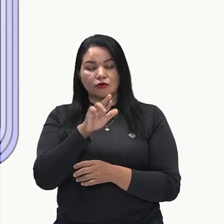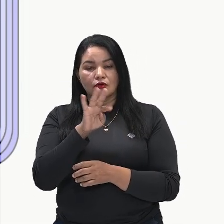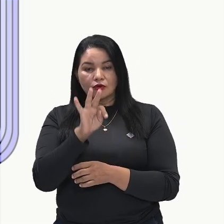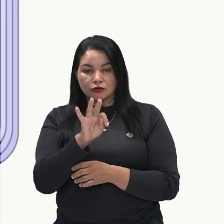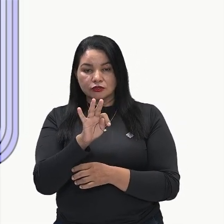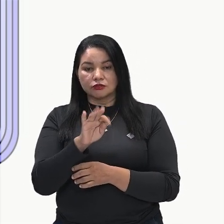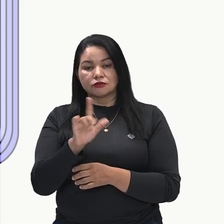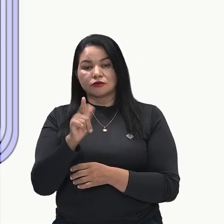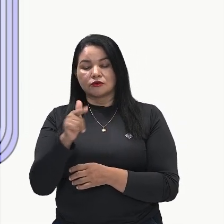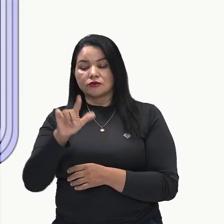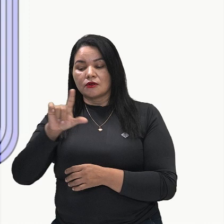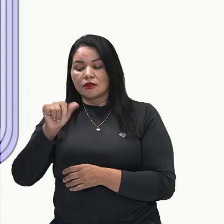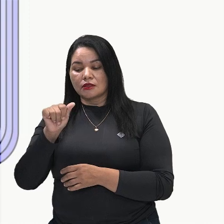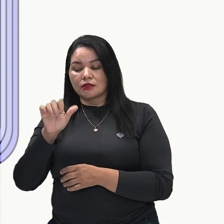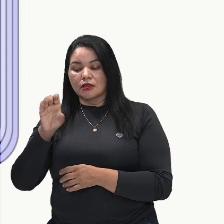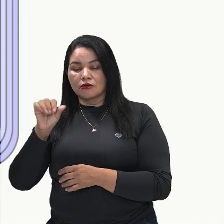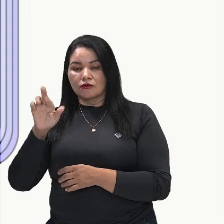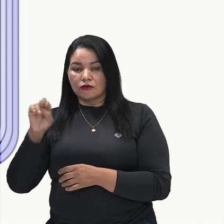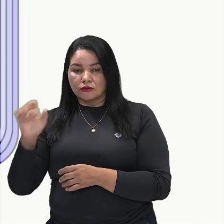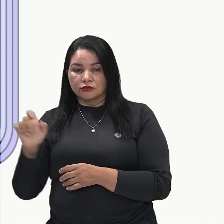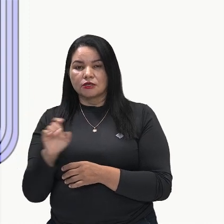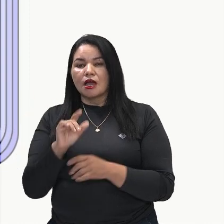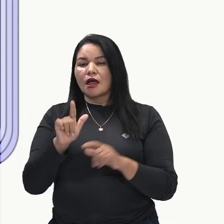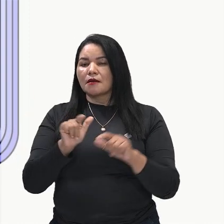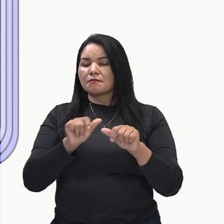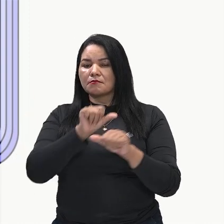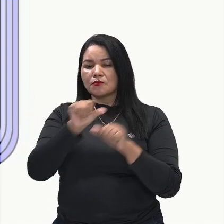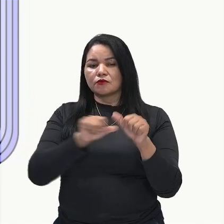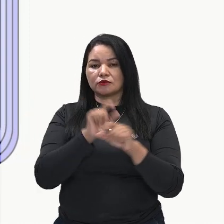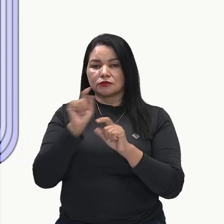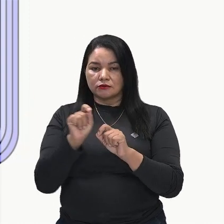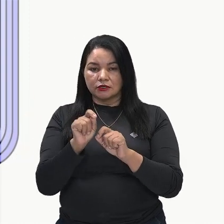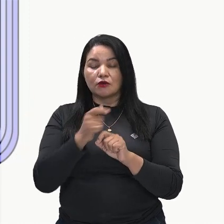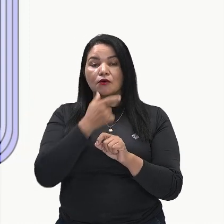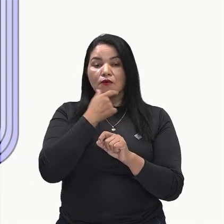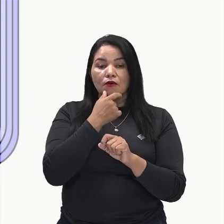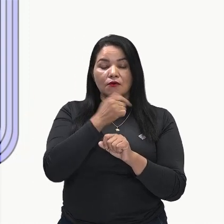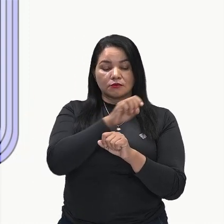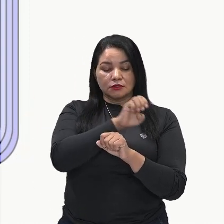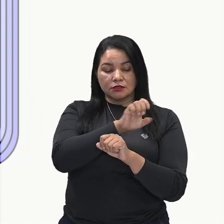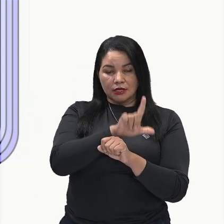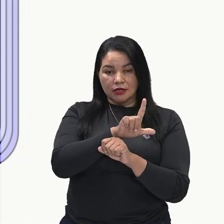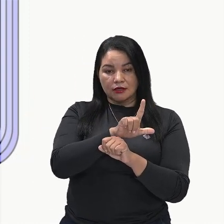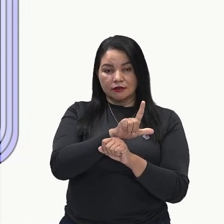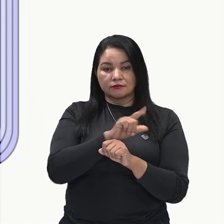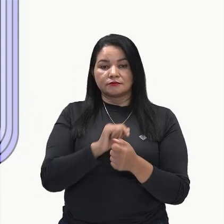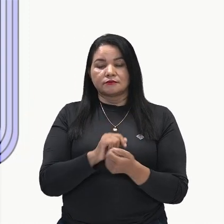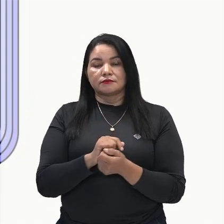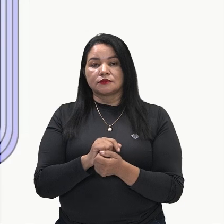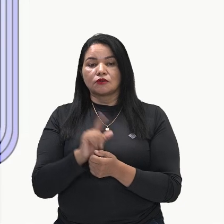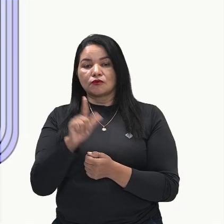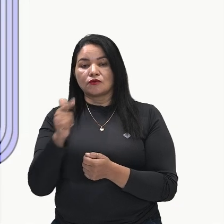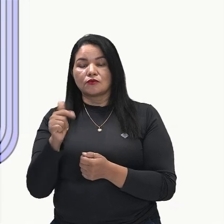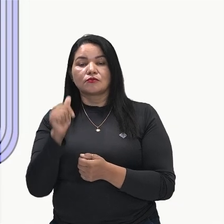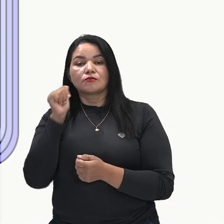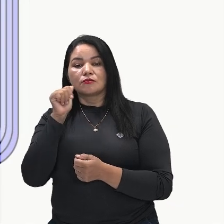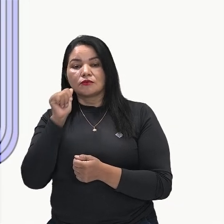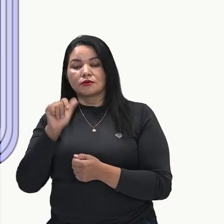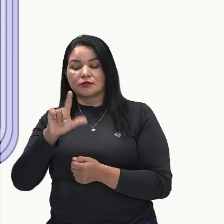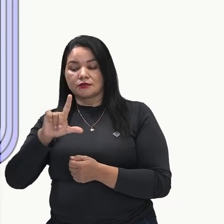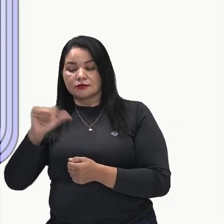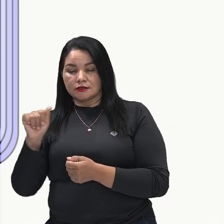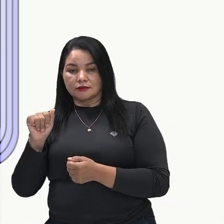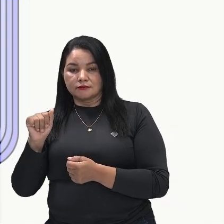está mudando aqui é o artigo. Se for masculino, el corte de luz foi muito grande, ou seja,